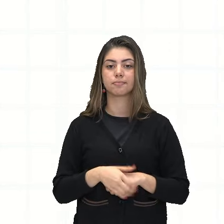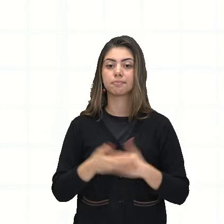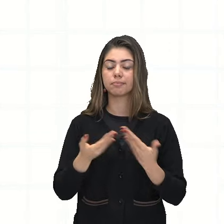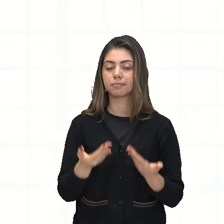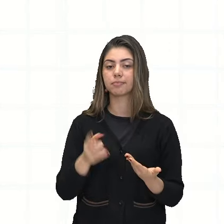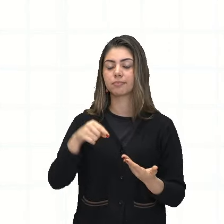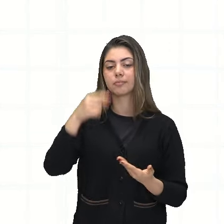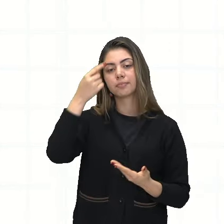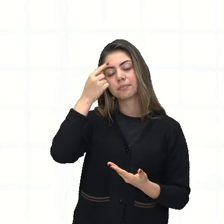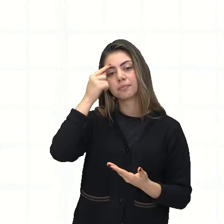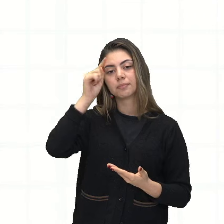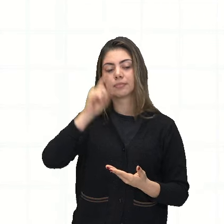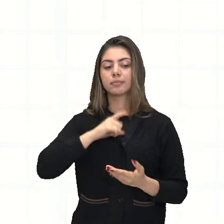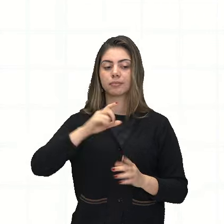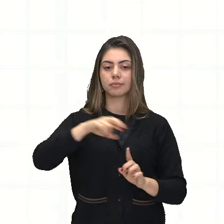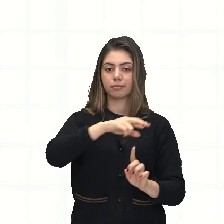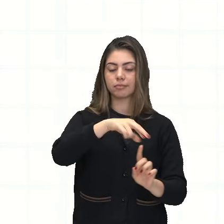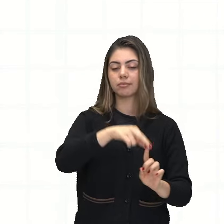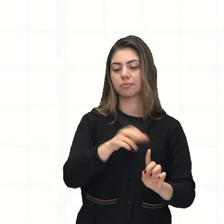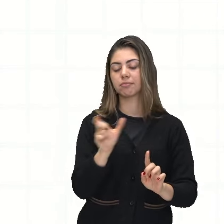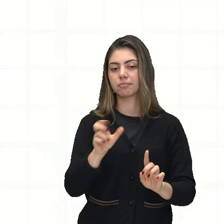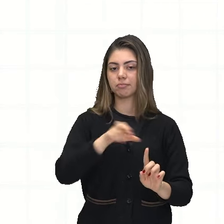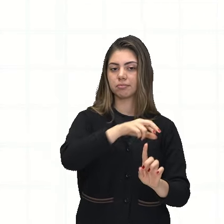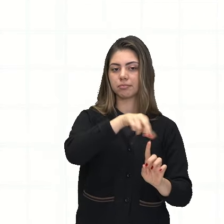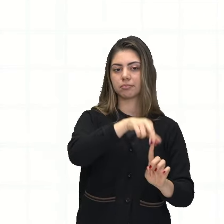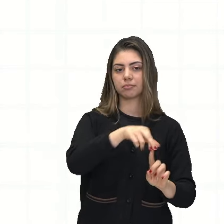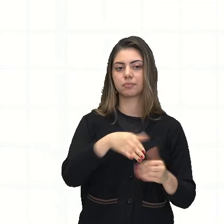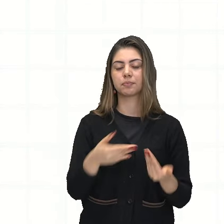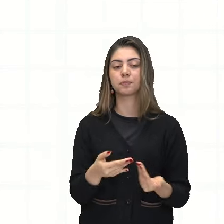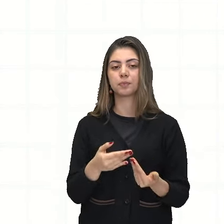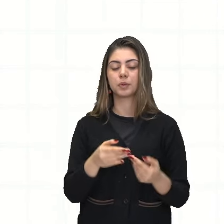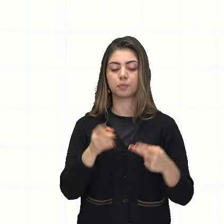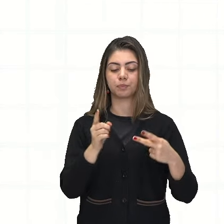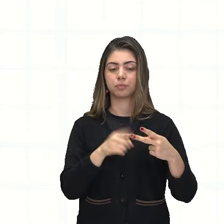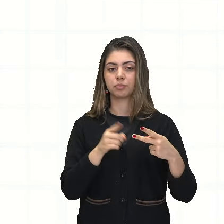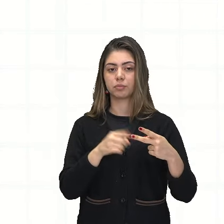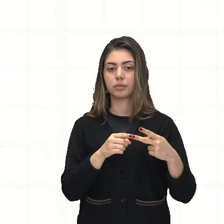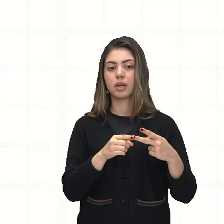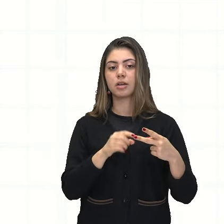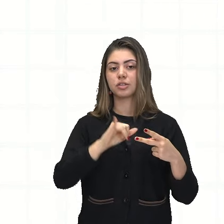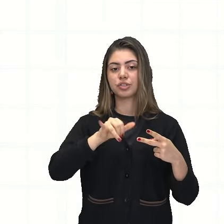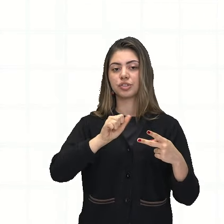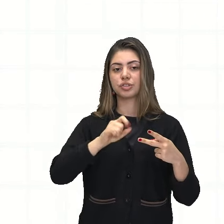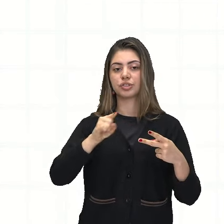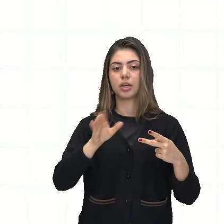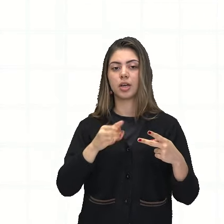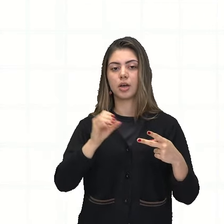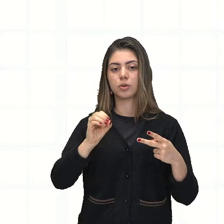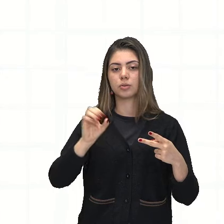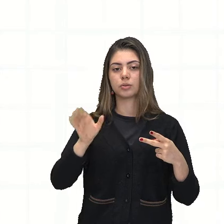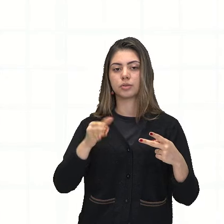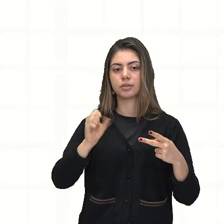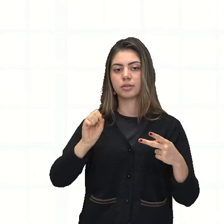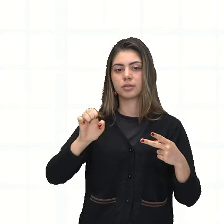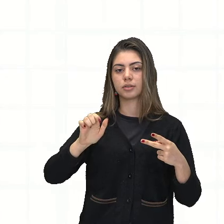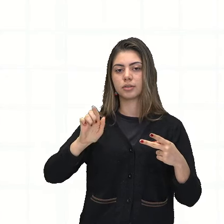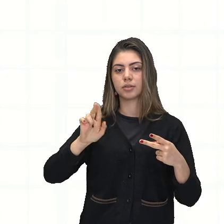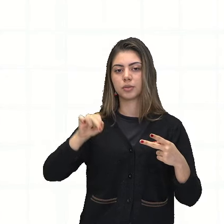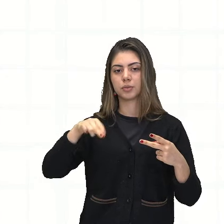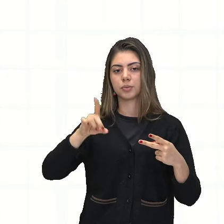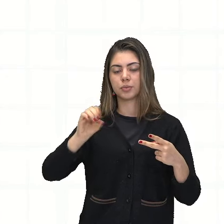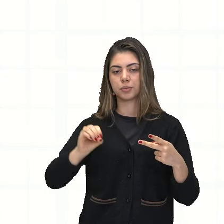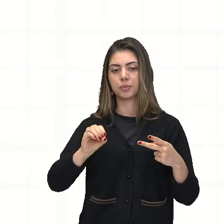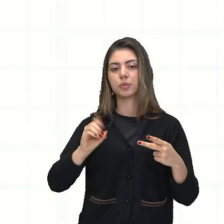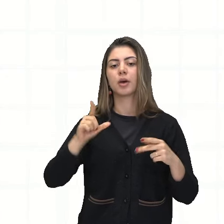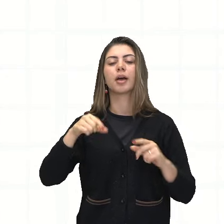Ideia de referência ainda, tá? Já o segundo é uma fruta roxa, escura. Ela